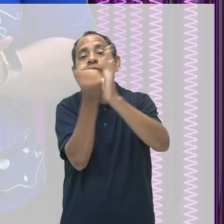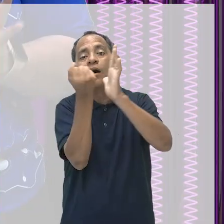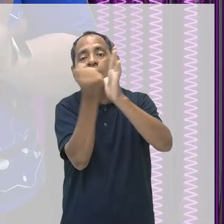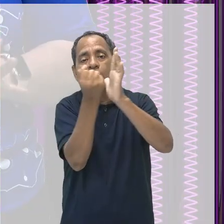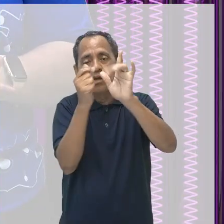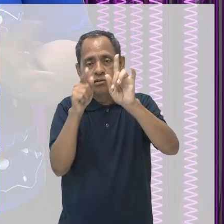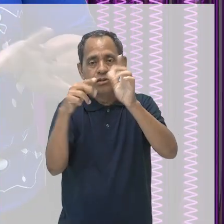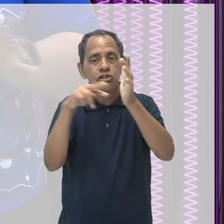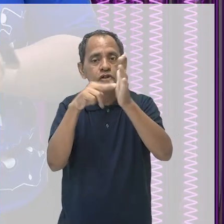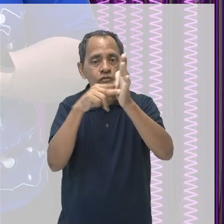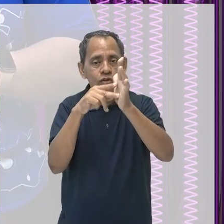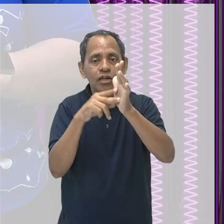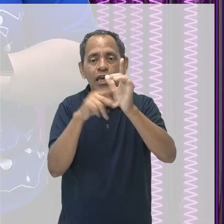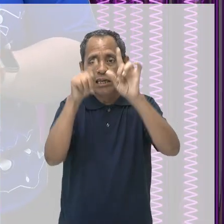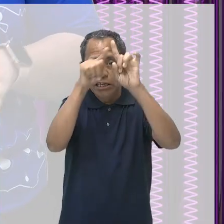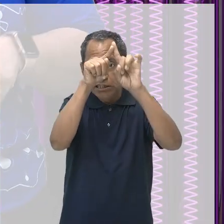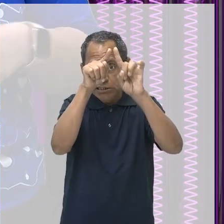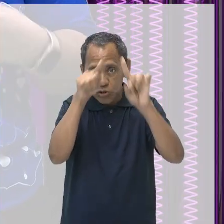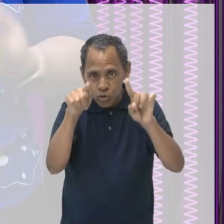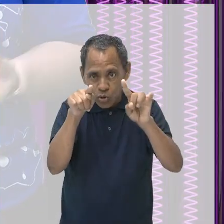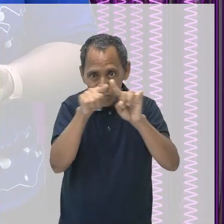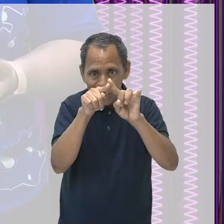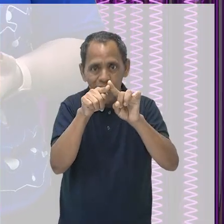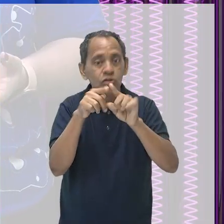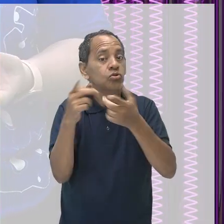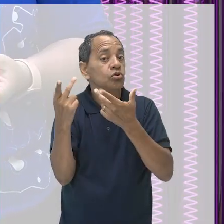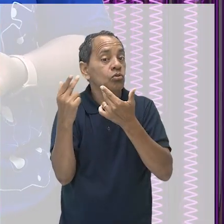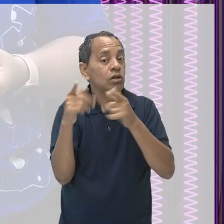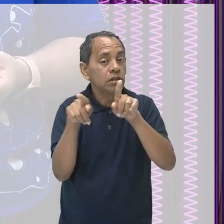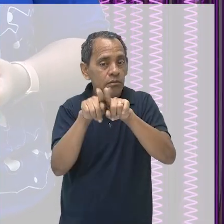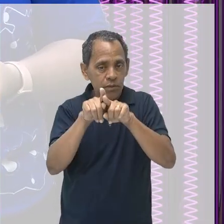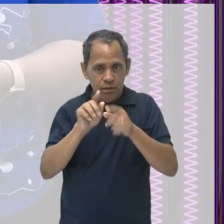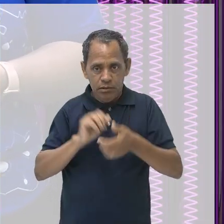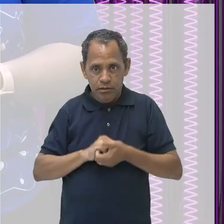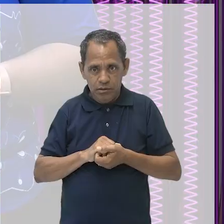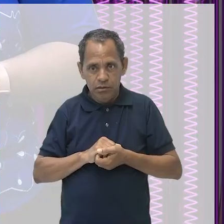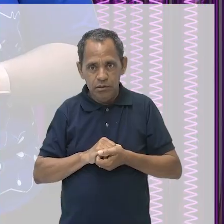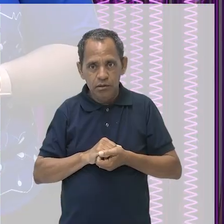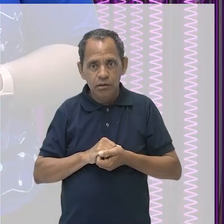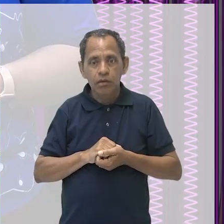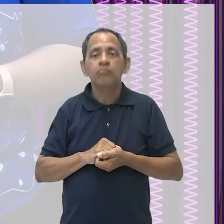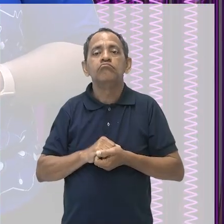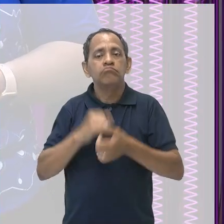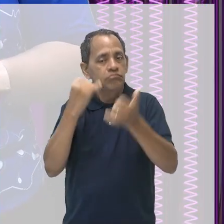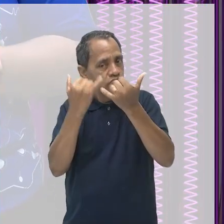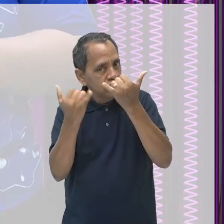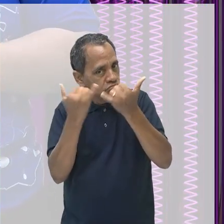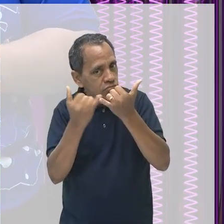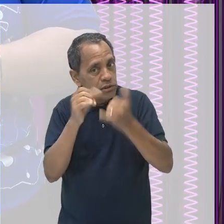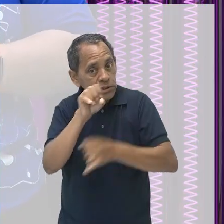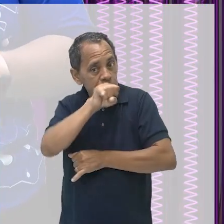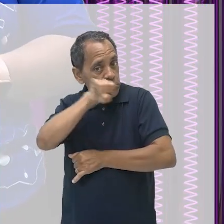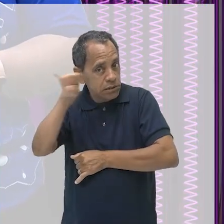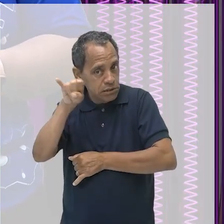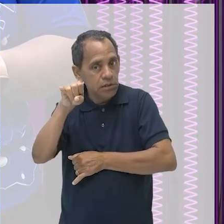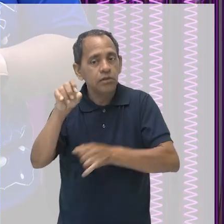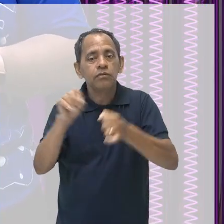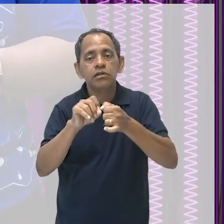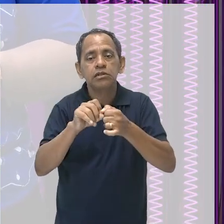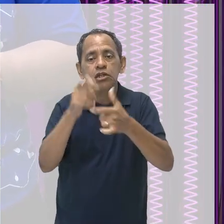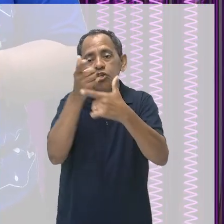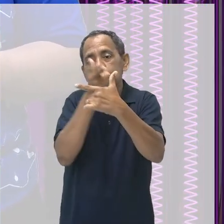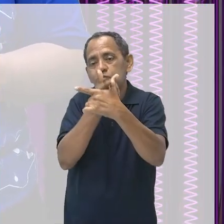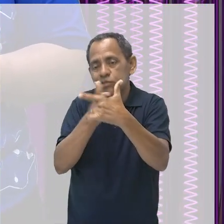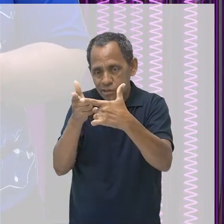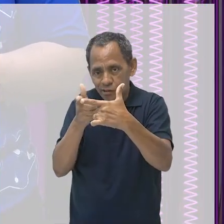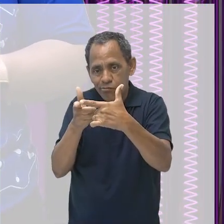ângulos são iguais, têm a mesma medida. E então, o que diz aí, né? Eles vão ser semelhantes se a gente fizer a divisão